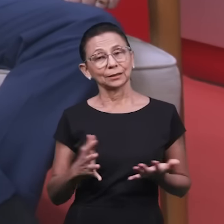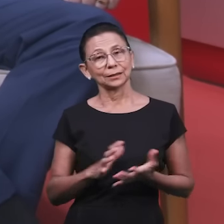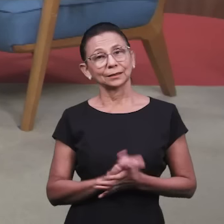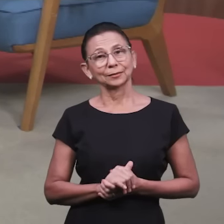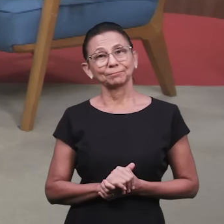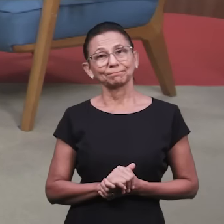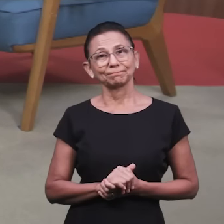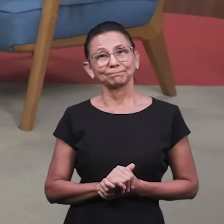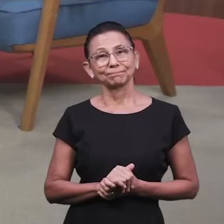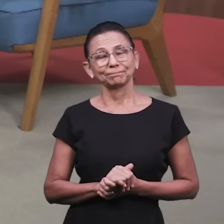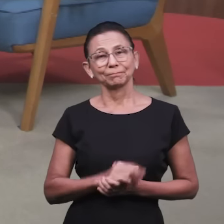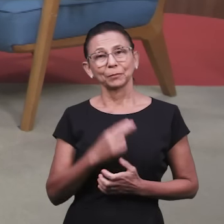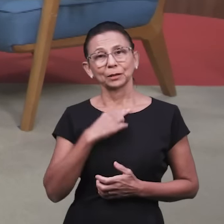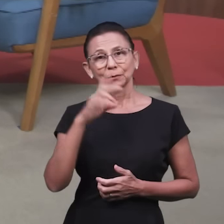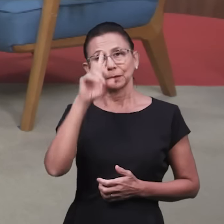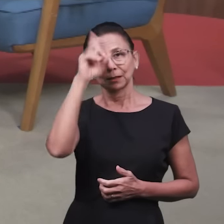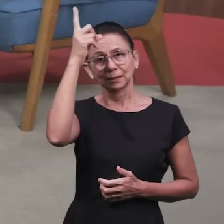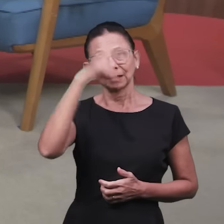É isso mesmo.